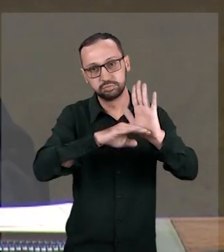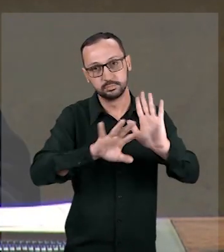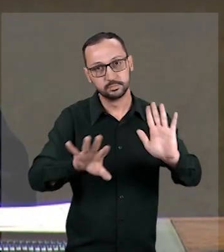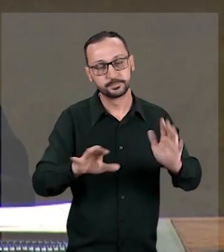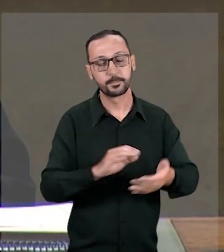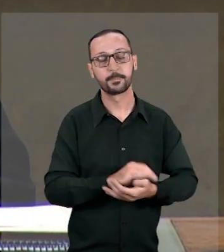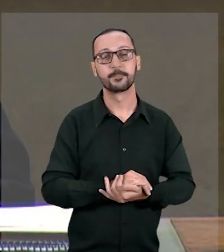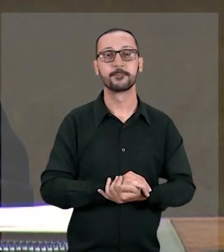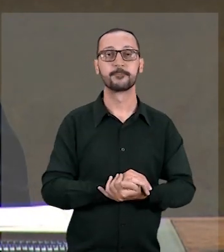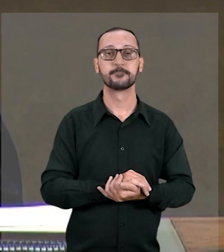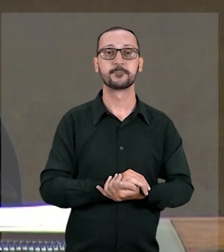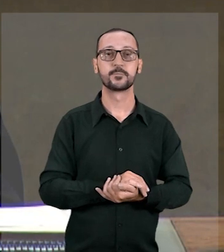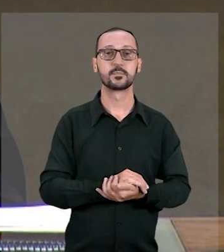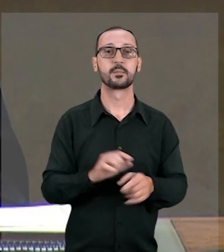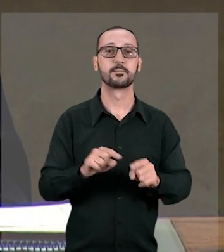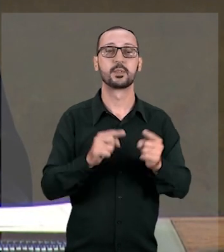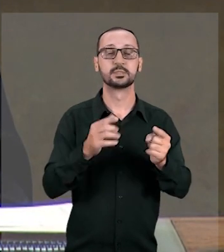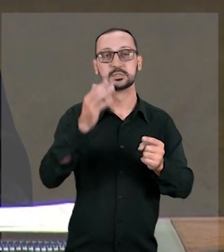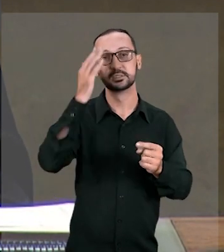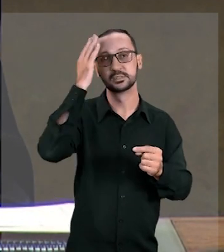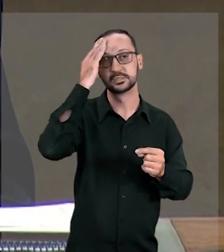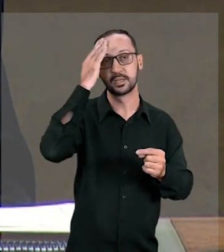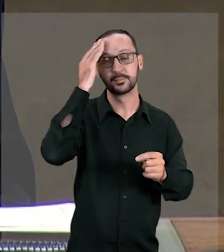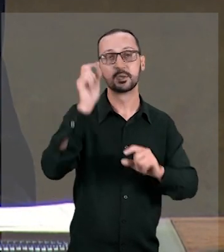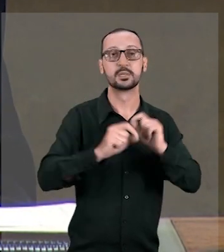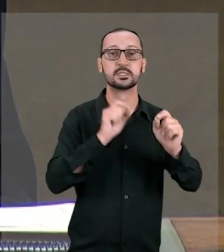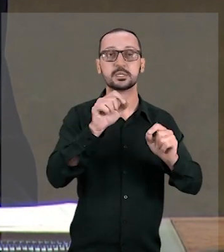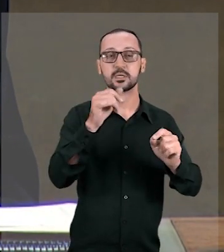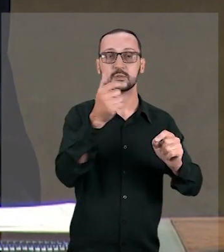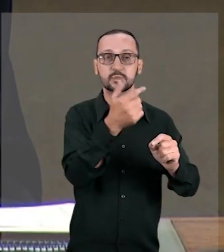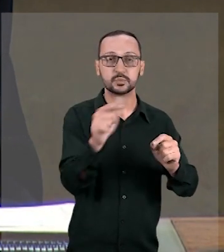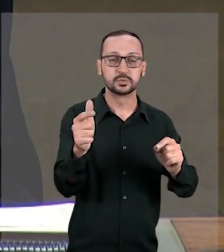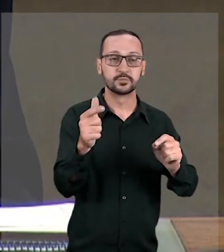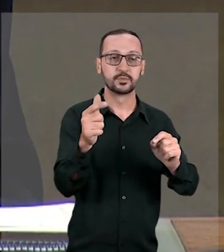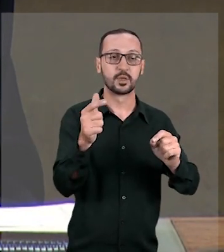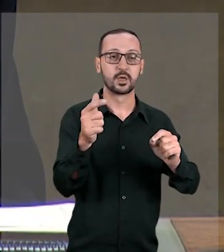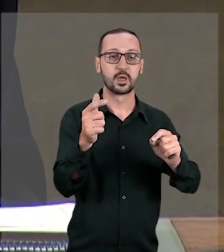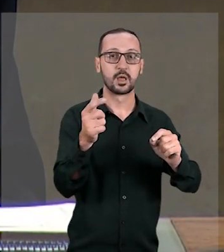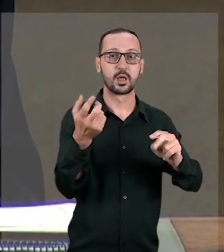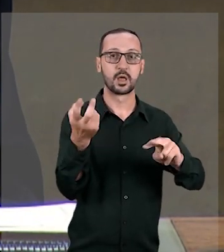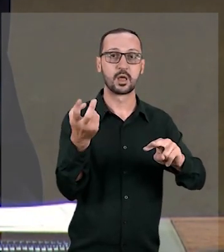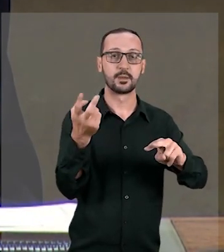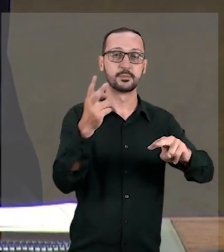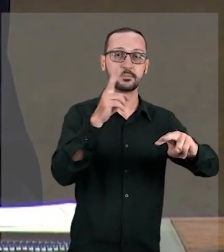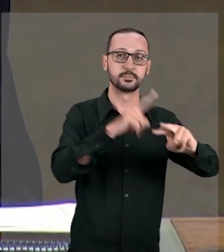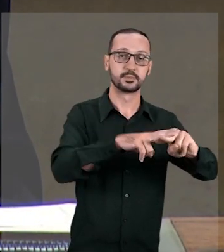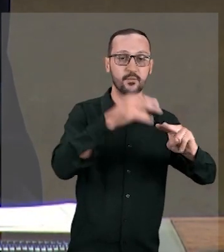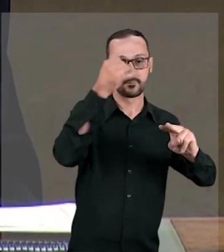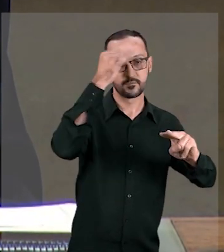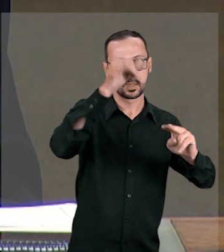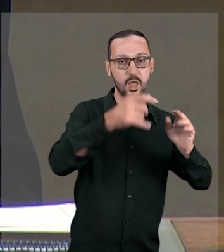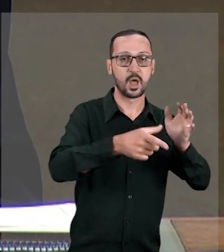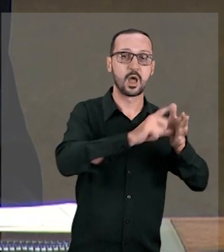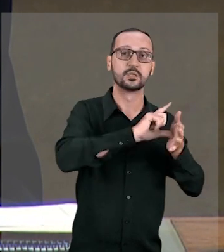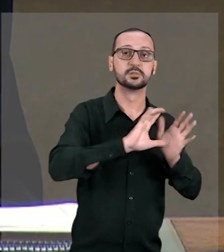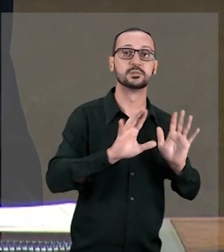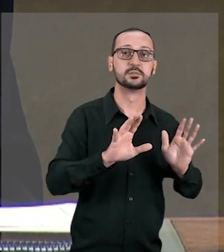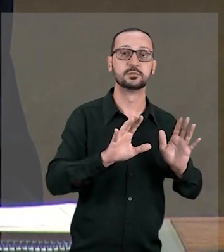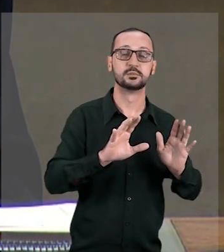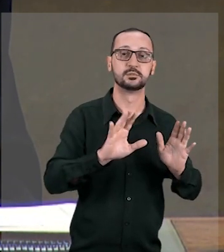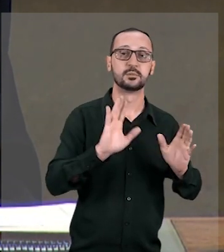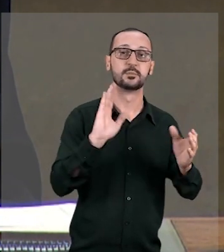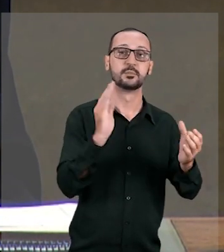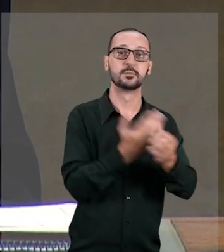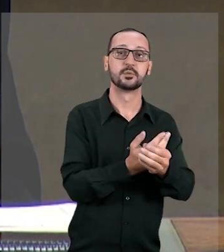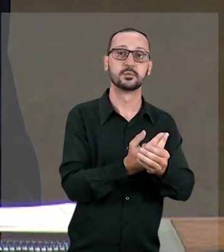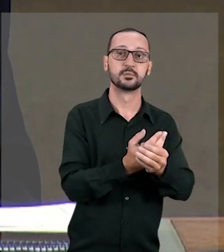claro. Porém, o que nós sabemos é que se não houver a prisão preventiva, o